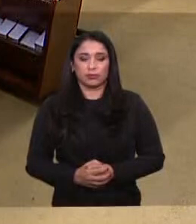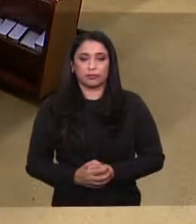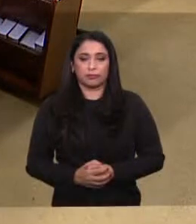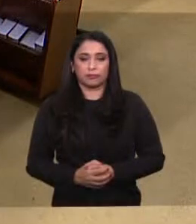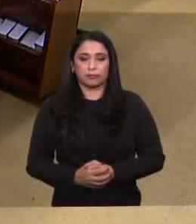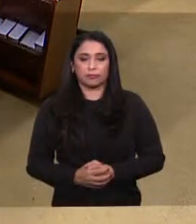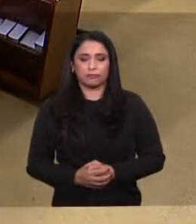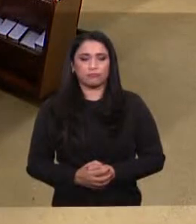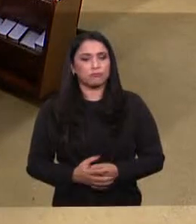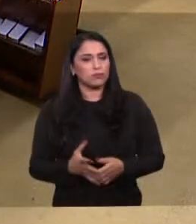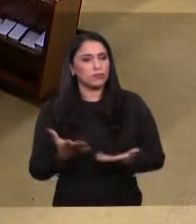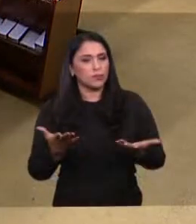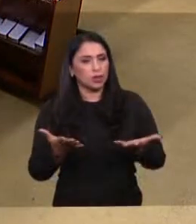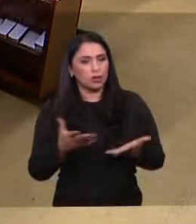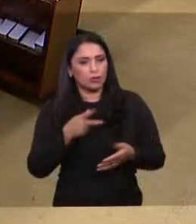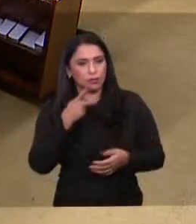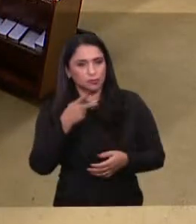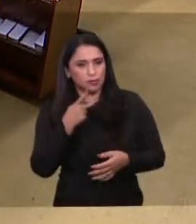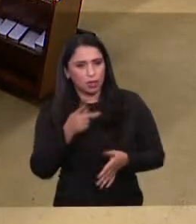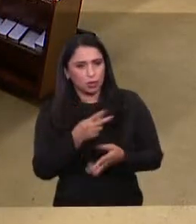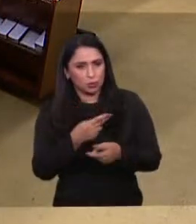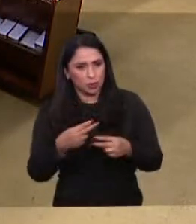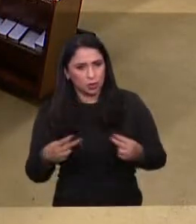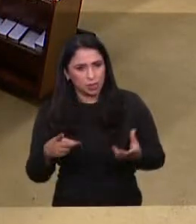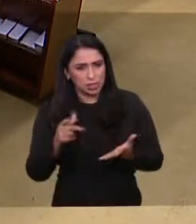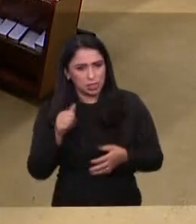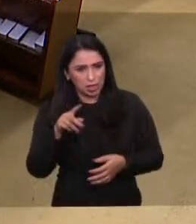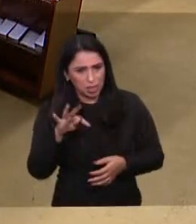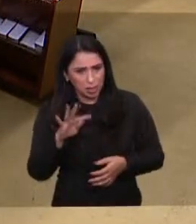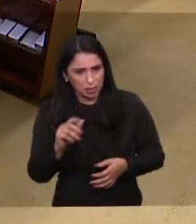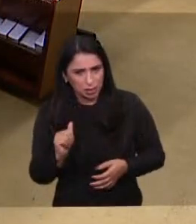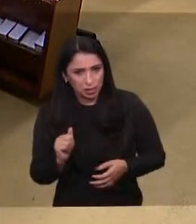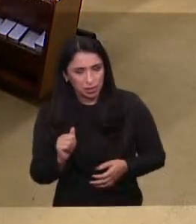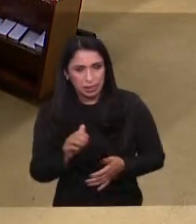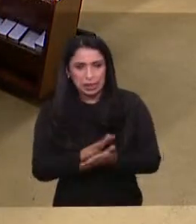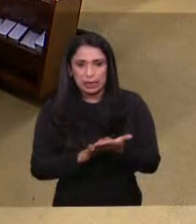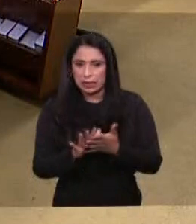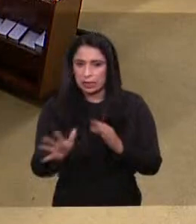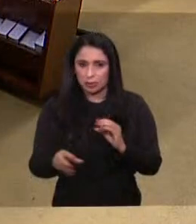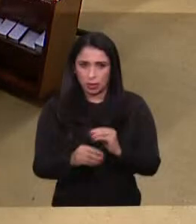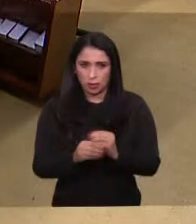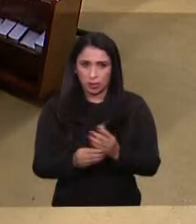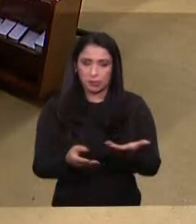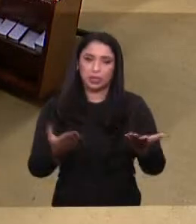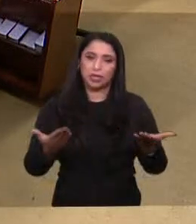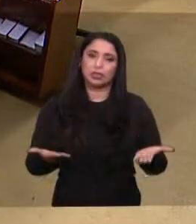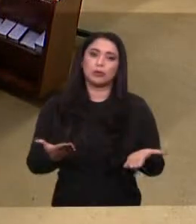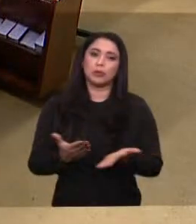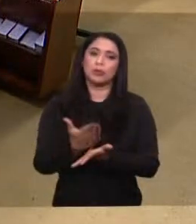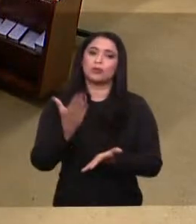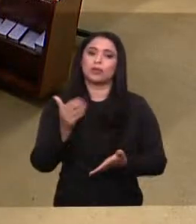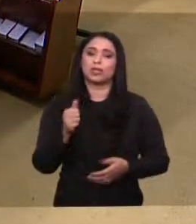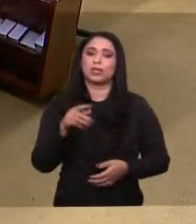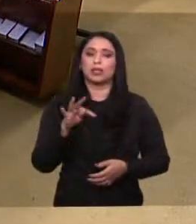Alguma observação ou complementação a ser feita na ata? Nada havendo, declaro a aprovada.